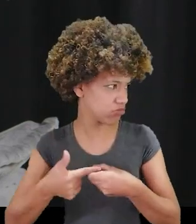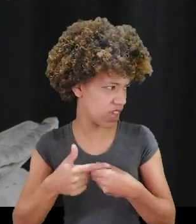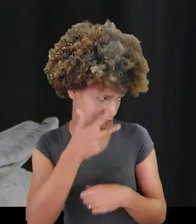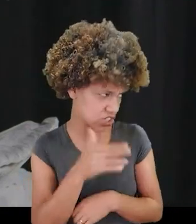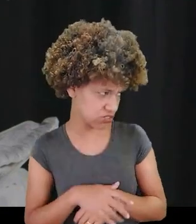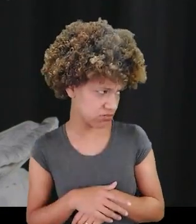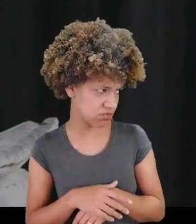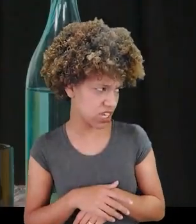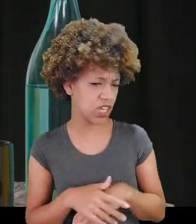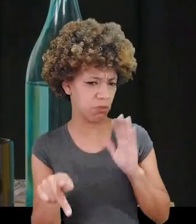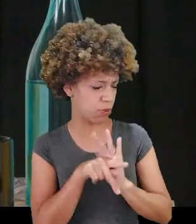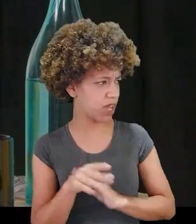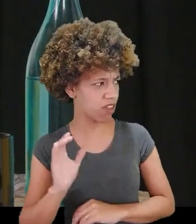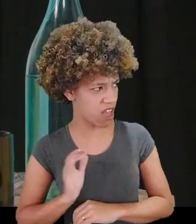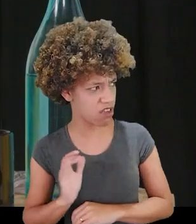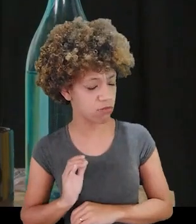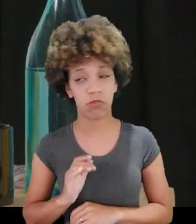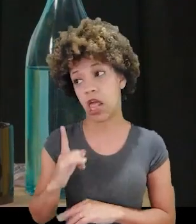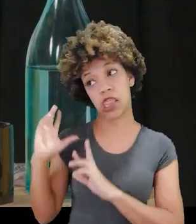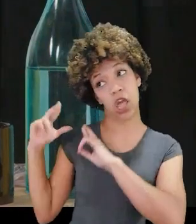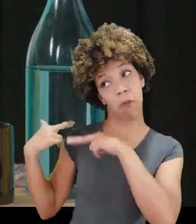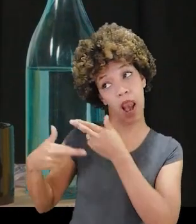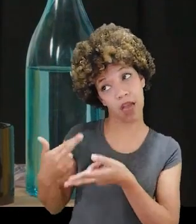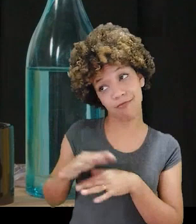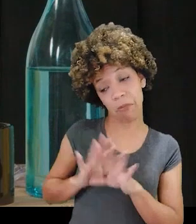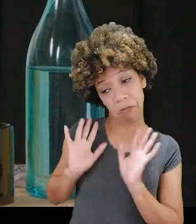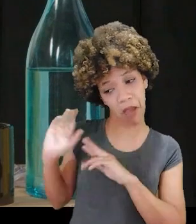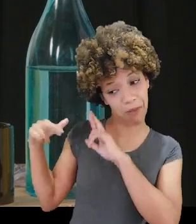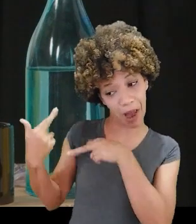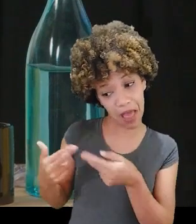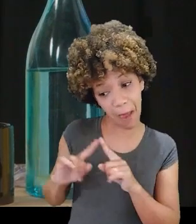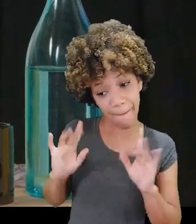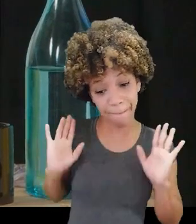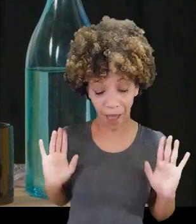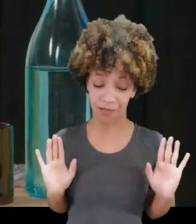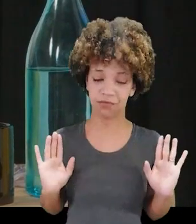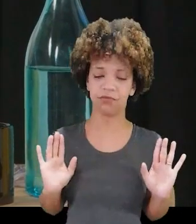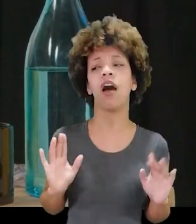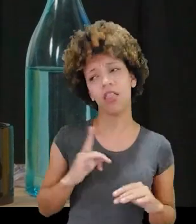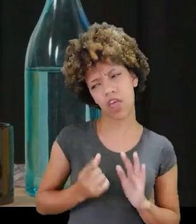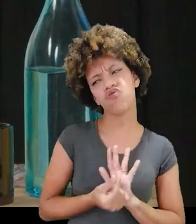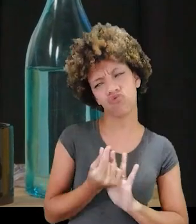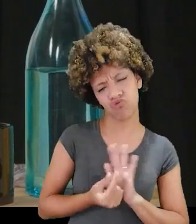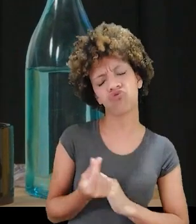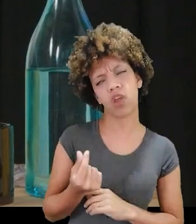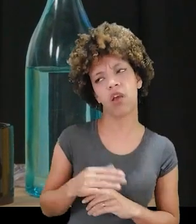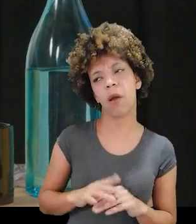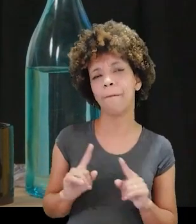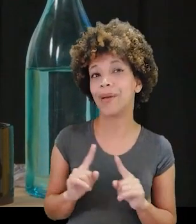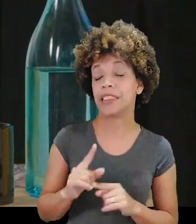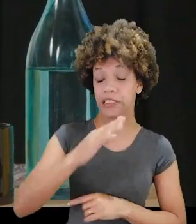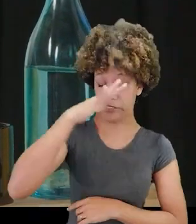sismo que dono de posto aí tem tem tem que ter uma lenda né é uma lenda mas ele ganhar dinheiro